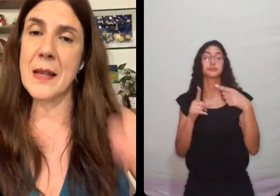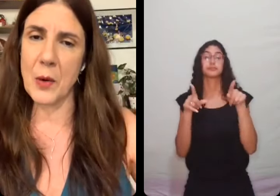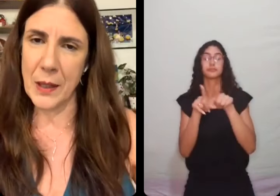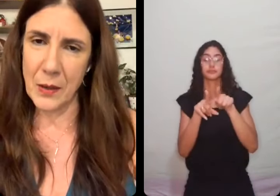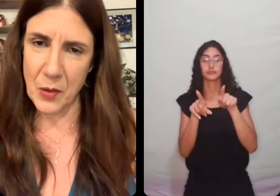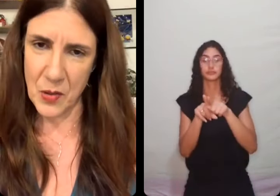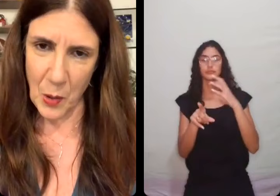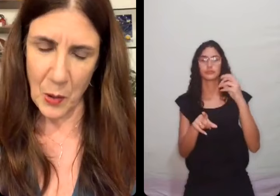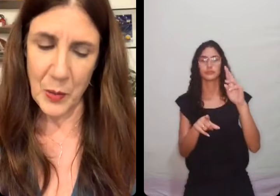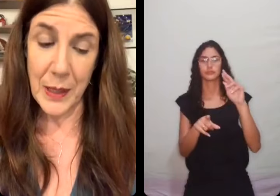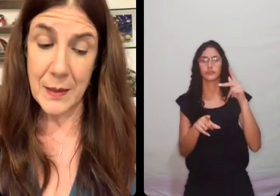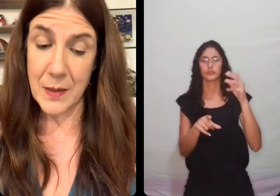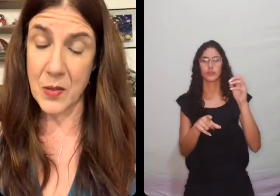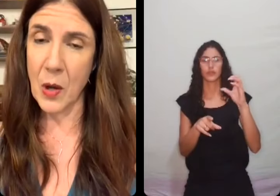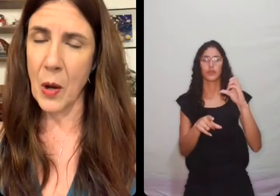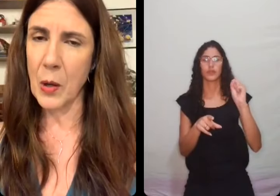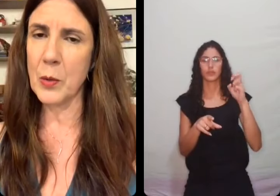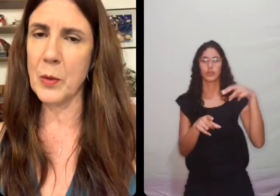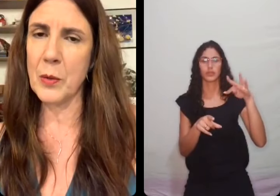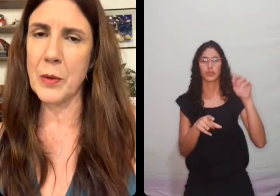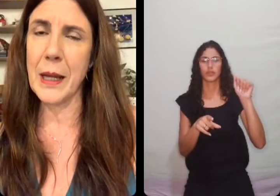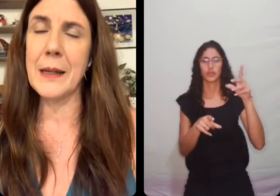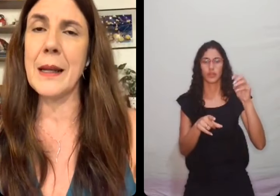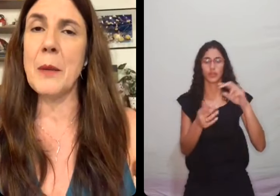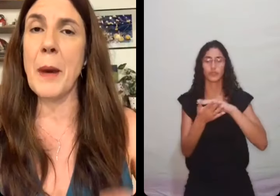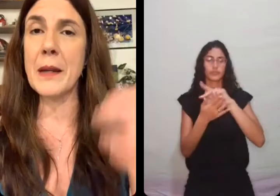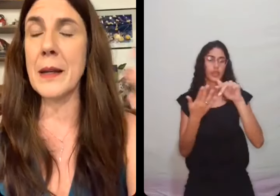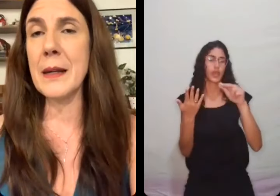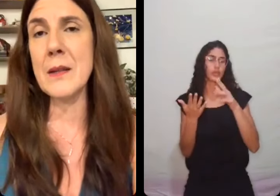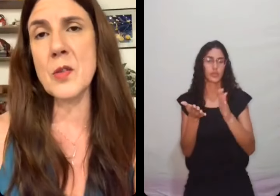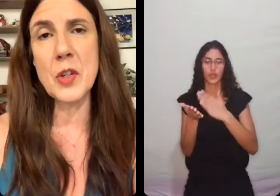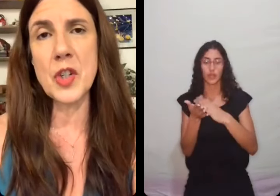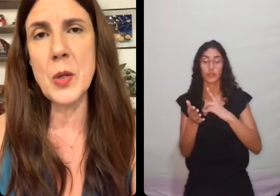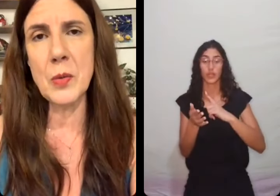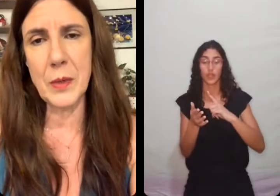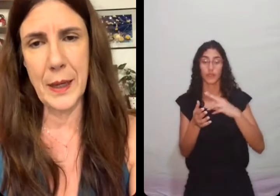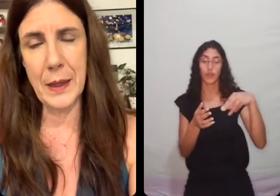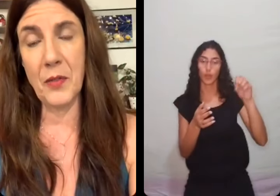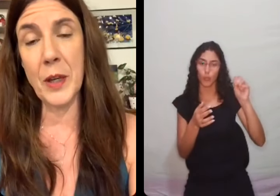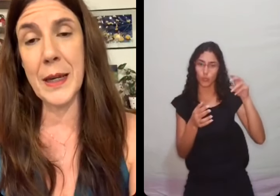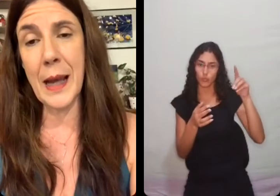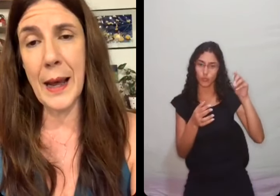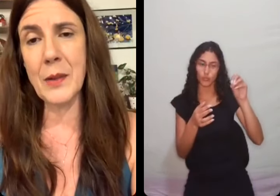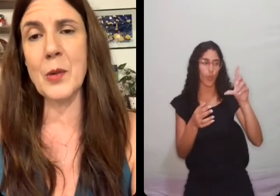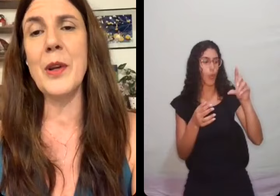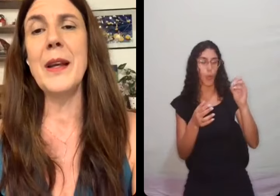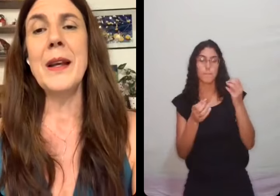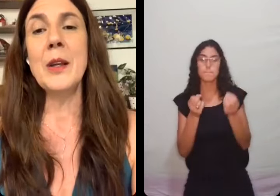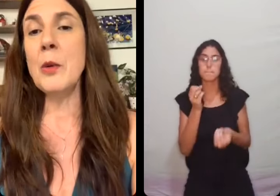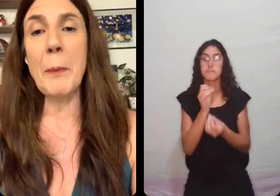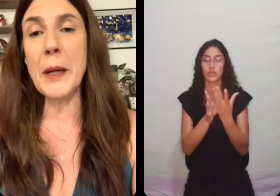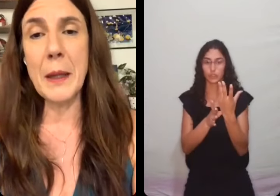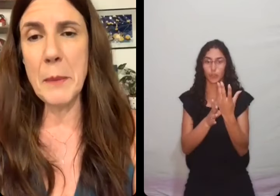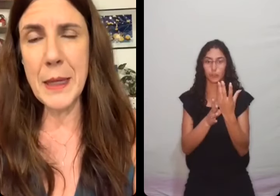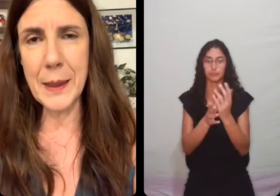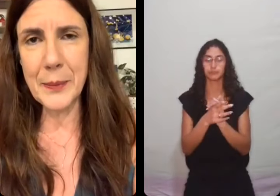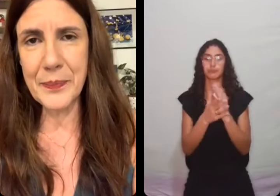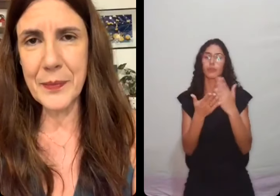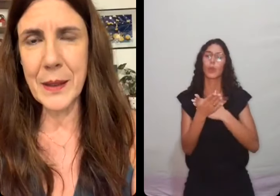E esse é o quinto solo. E esse solo, Thalita, ele surgiu, né? Ele foi criado numa